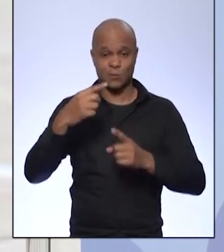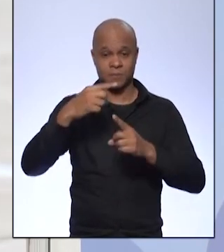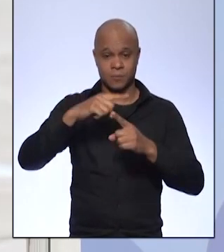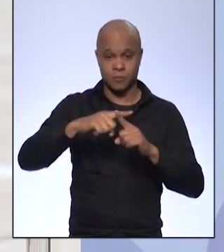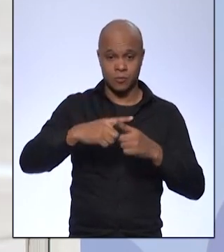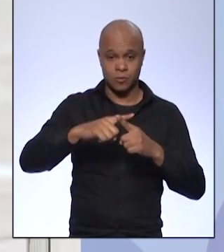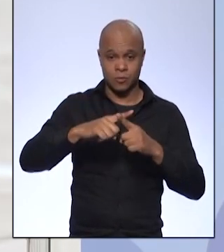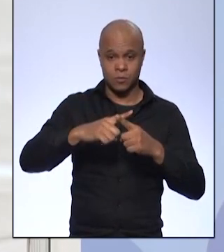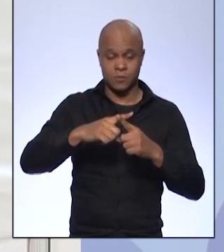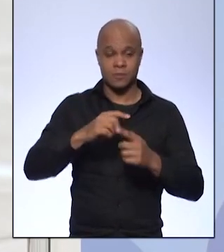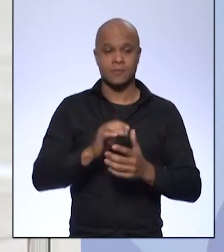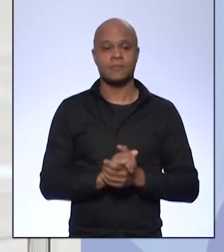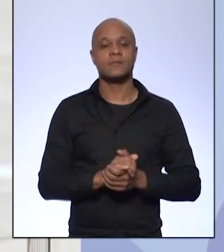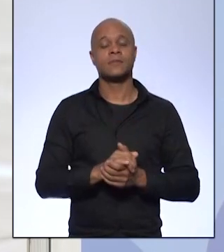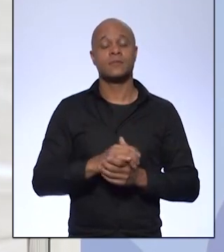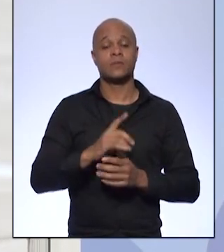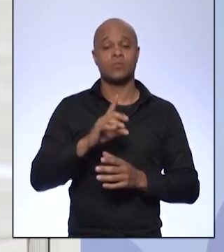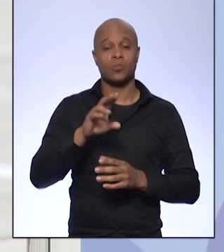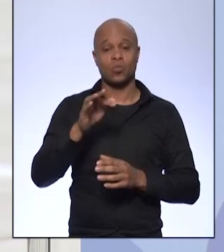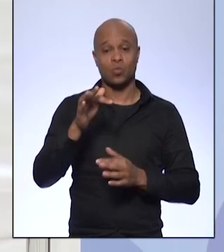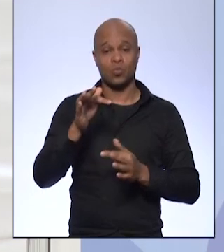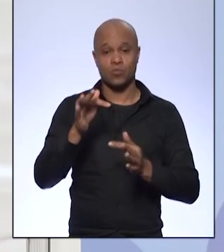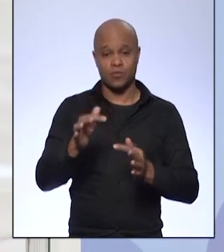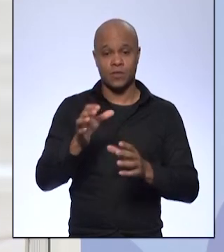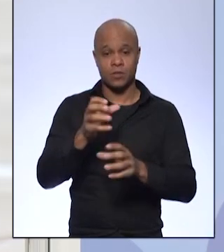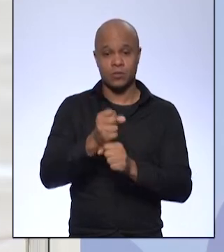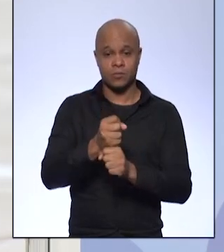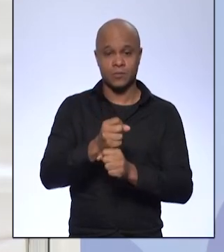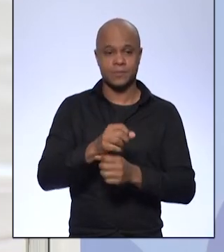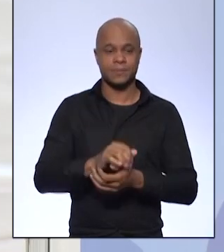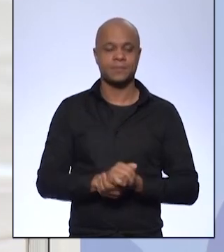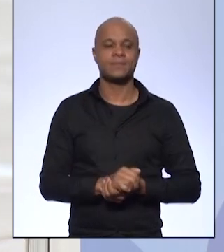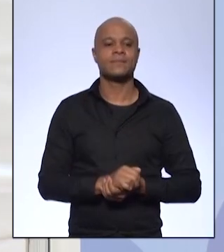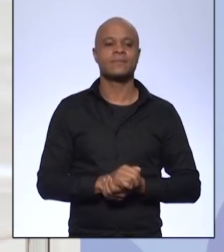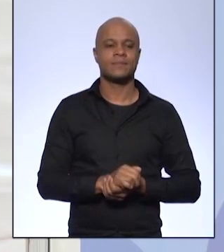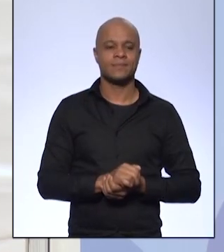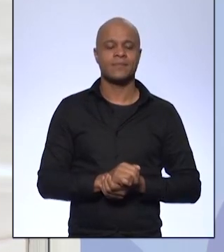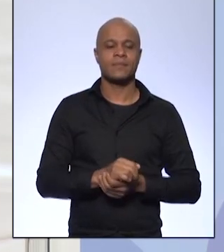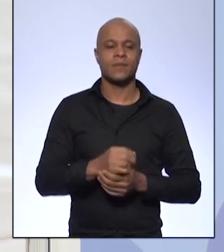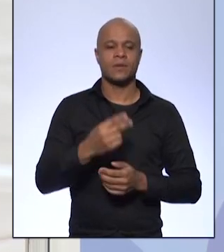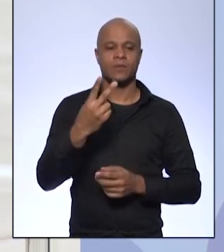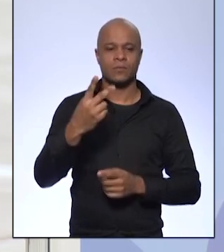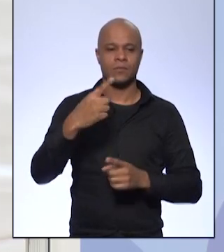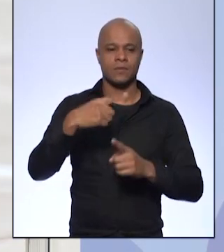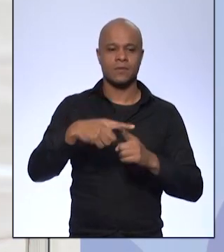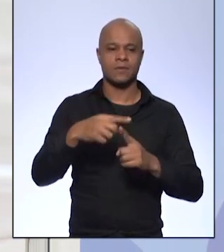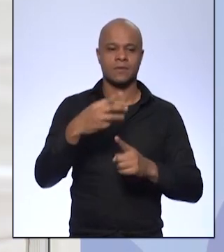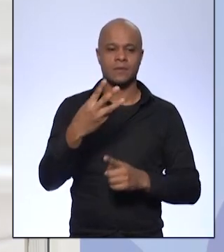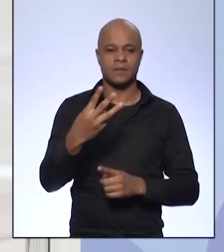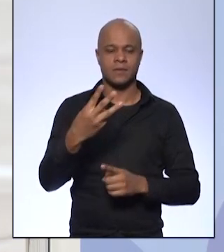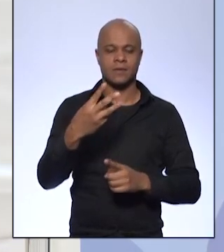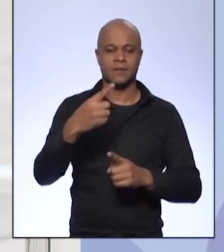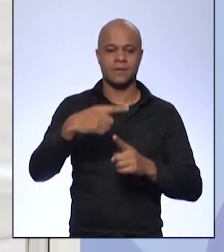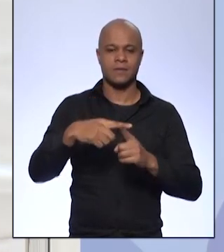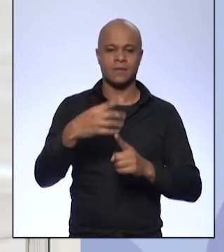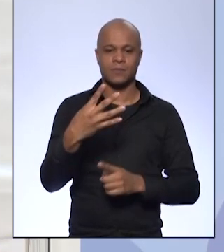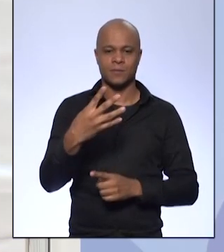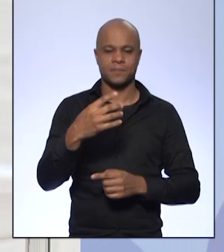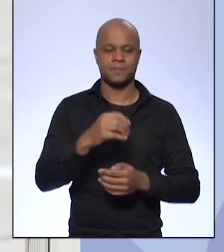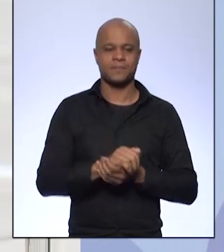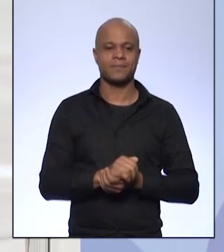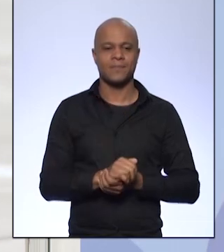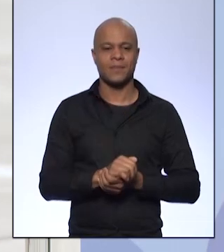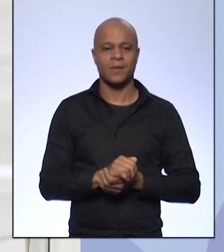raízes e a soma. Então, vamos lá. Vou começar com 2 vezes 3 vezes 4.